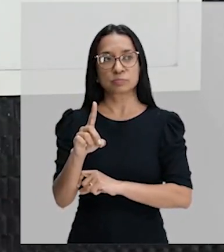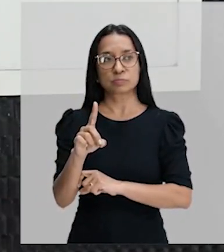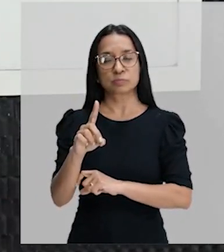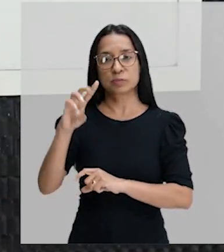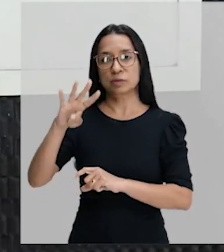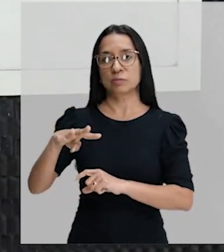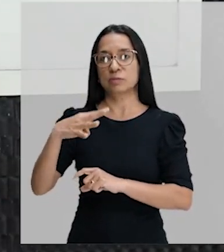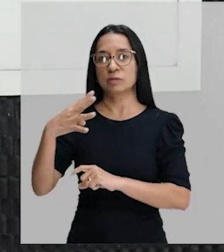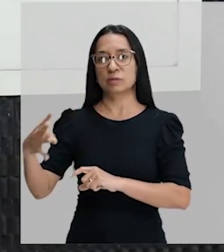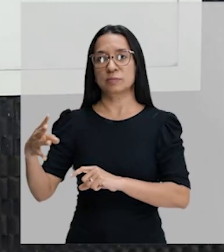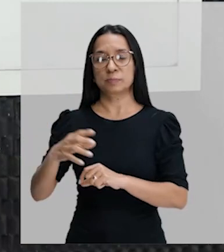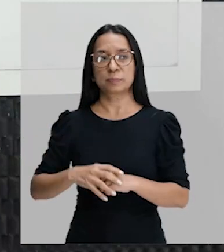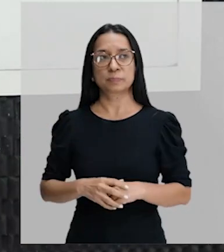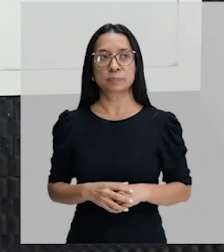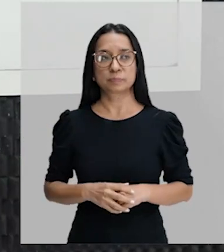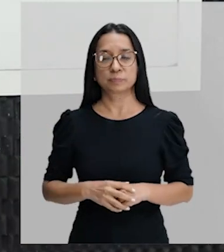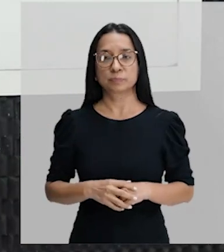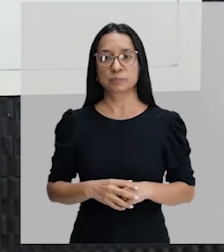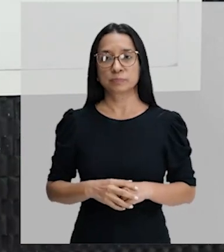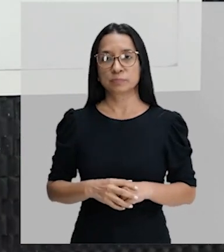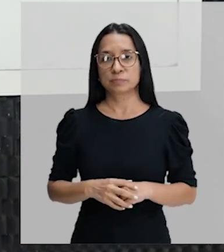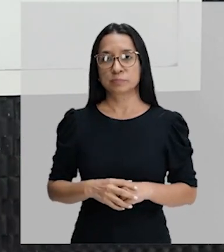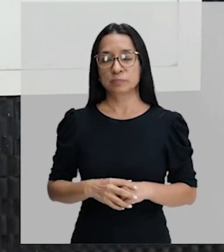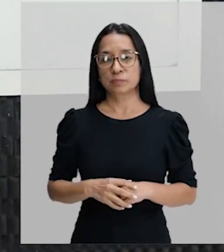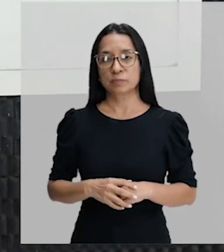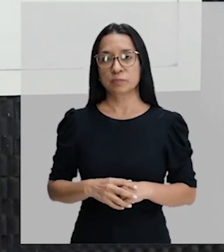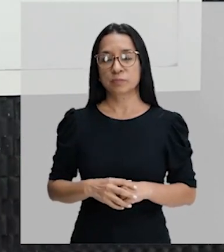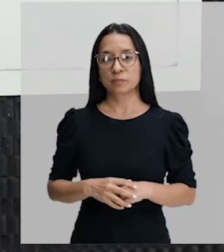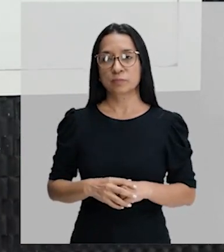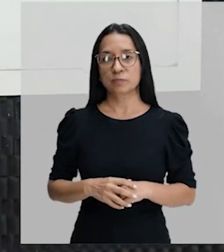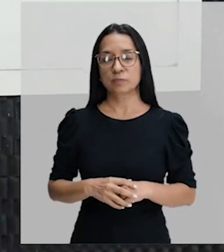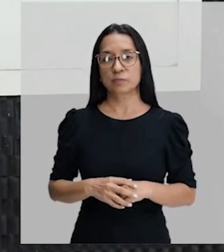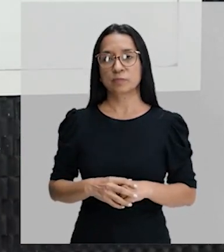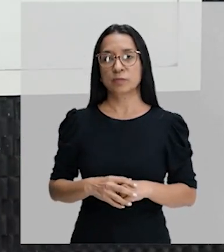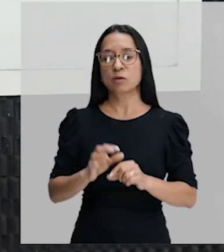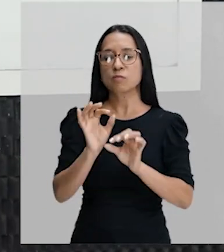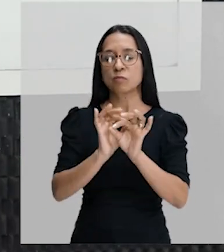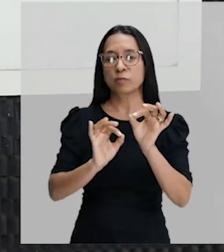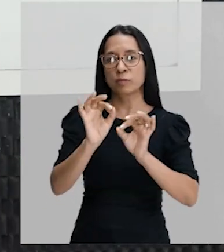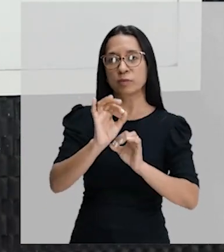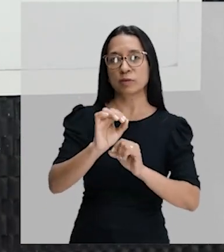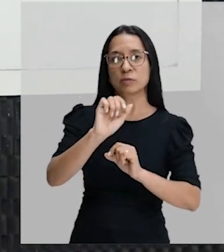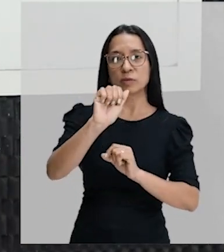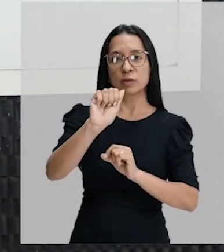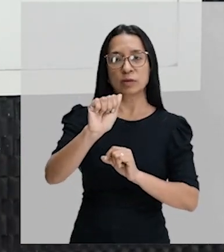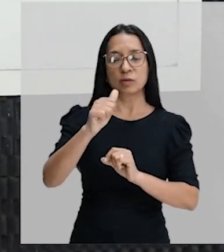da matriz formada pelos coeficientes A1, B1,